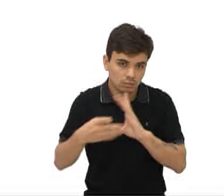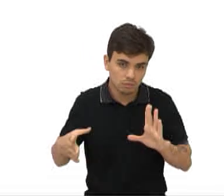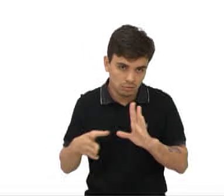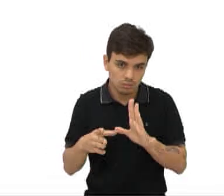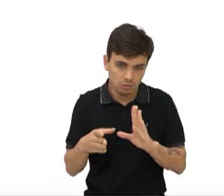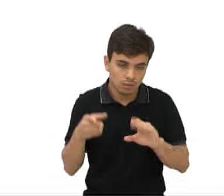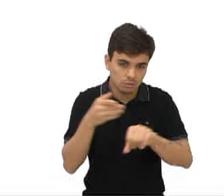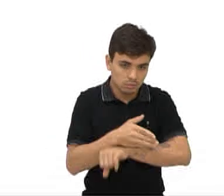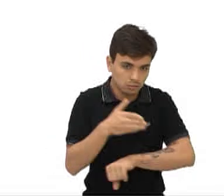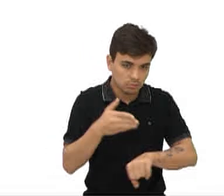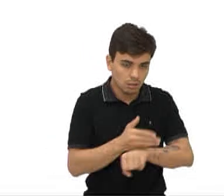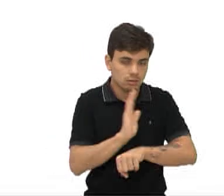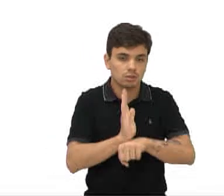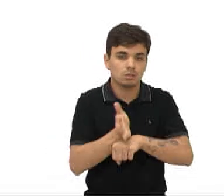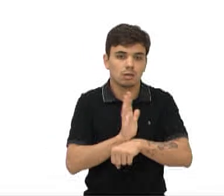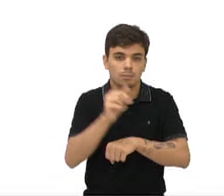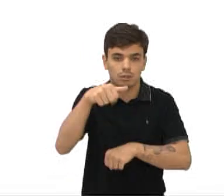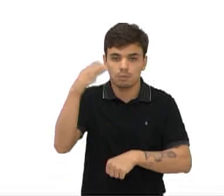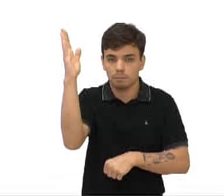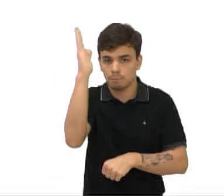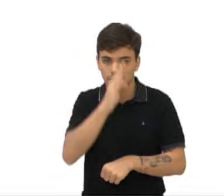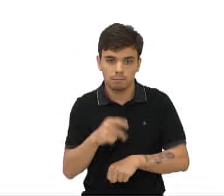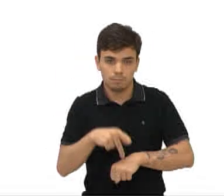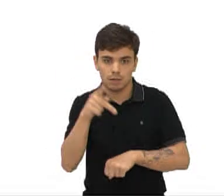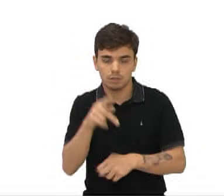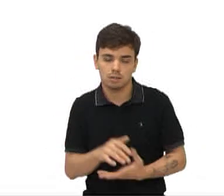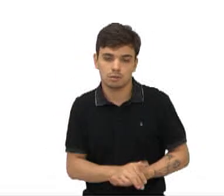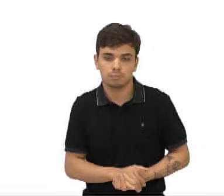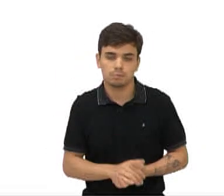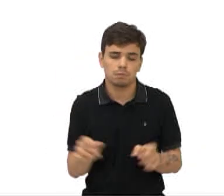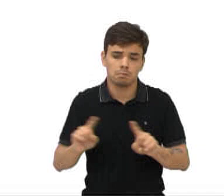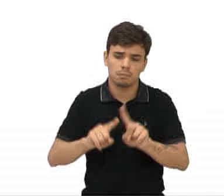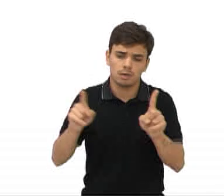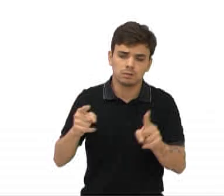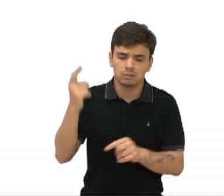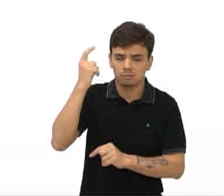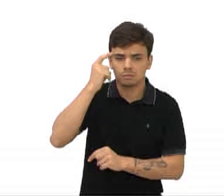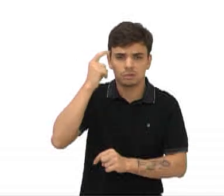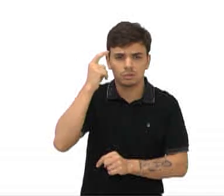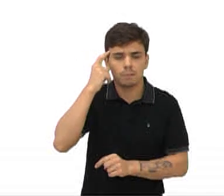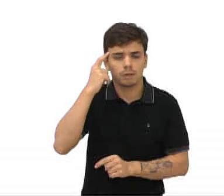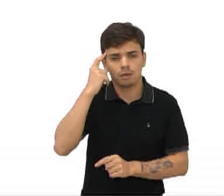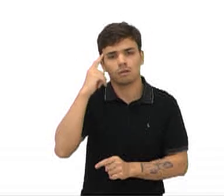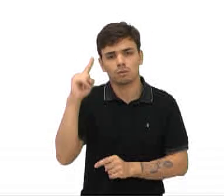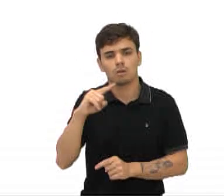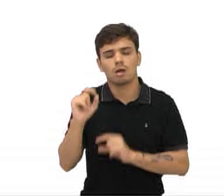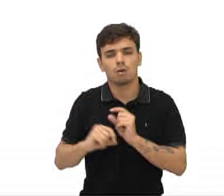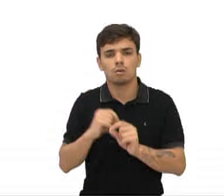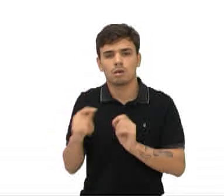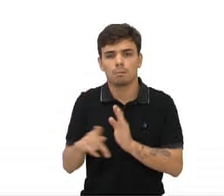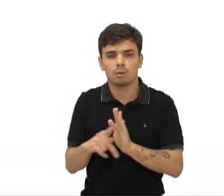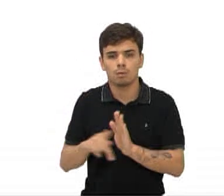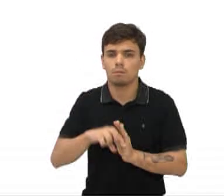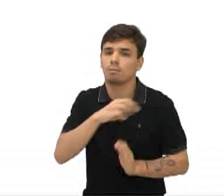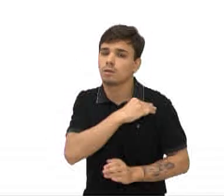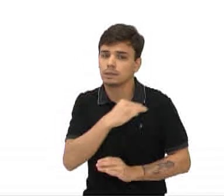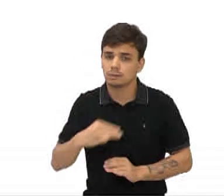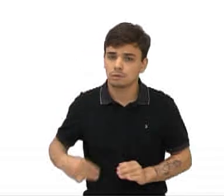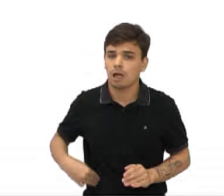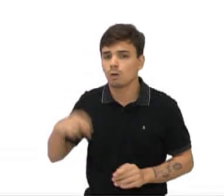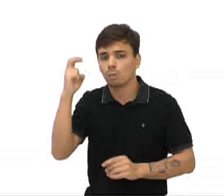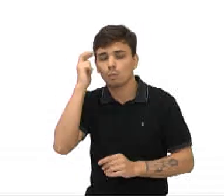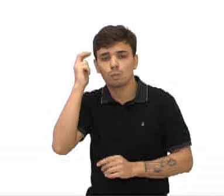acesso ao cinema no país. Essa lógica é comprovada pelo papel passivo que o Ministério da Cultura exerce